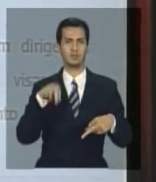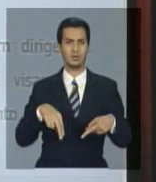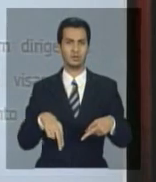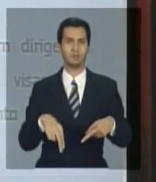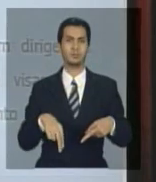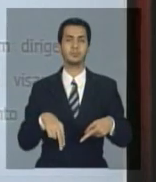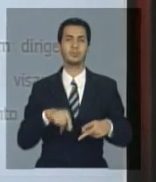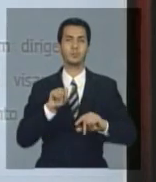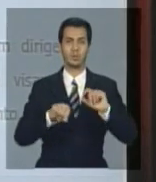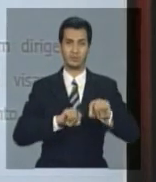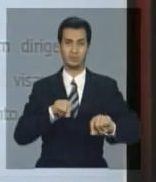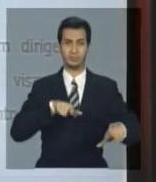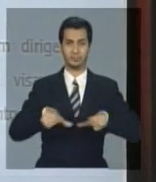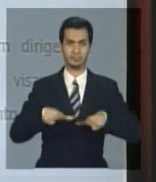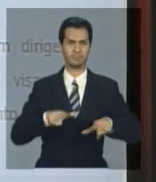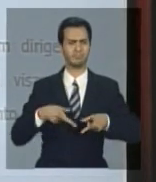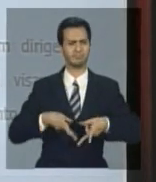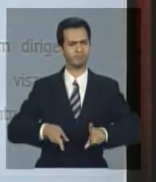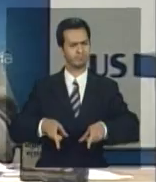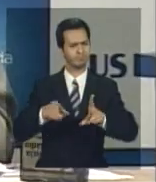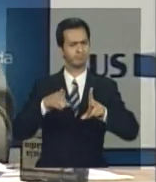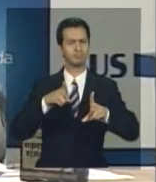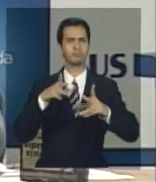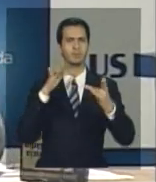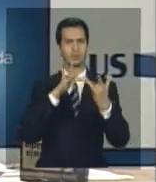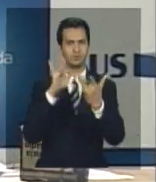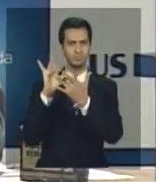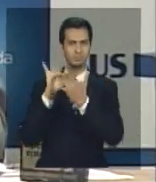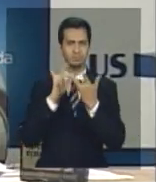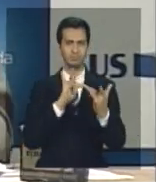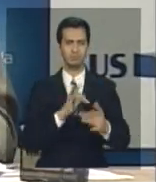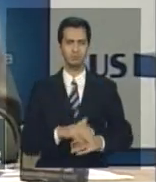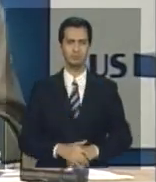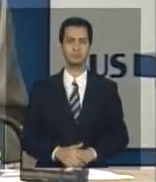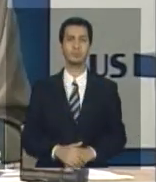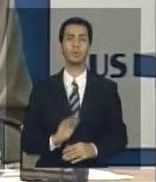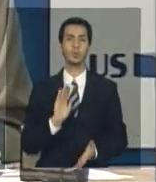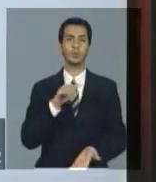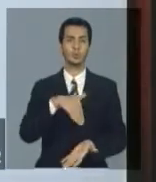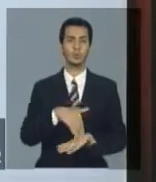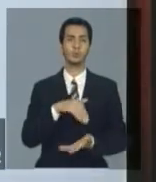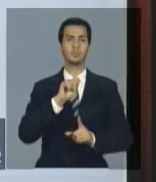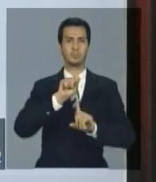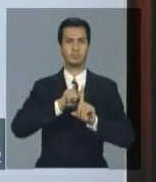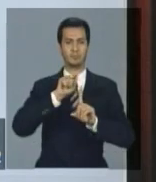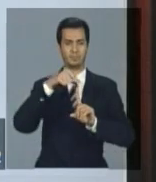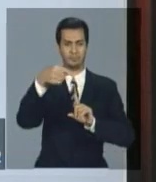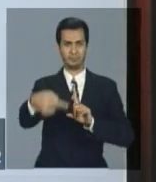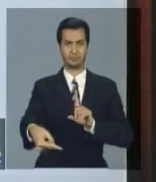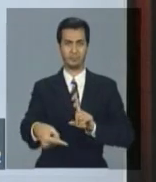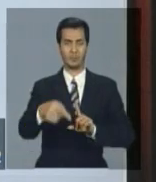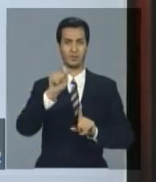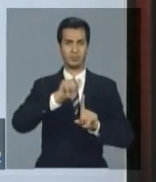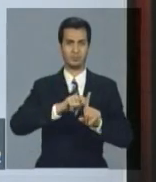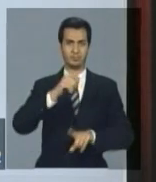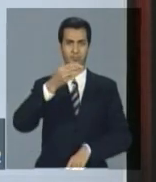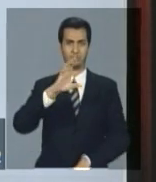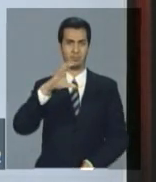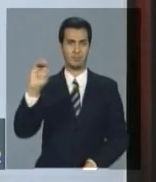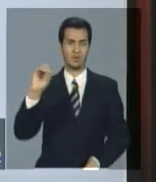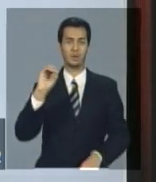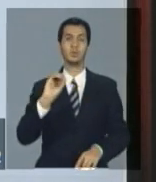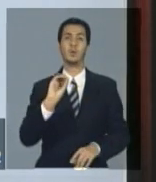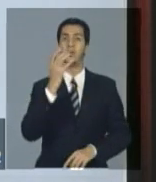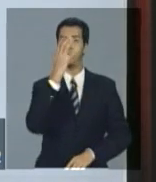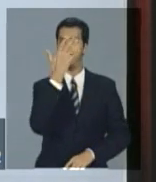de, vamos dizer assim, estar permanentemente em contato com eles. Pode passar, por último, no próximo mês agora, começamos em março, logo depois do